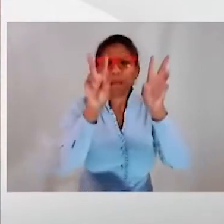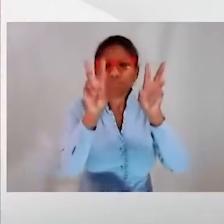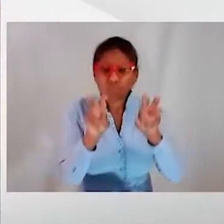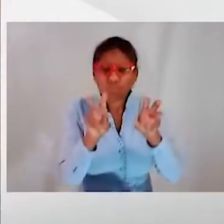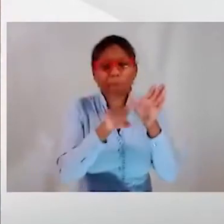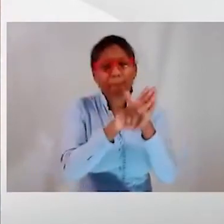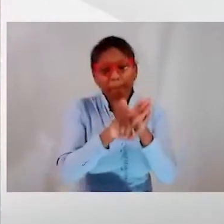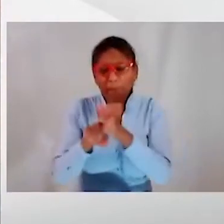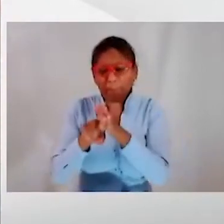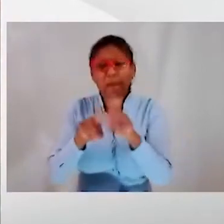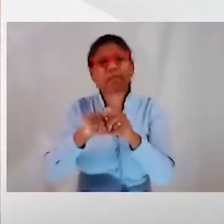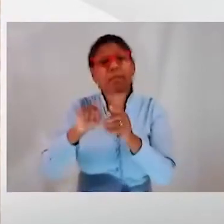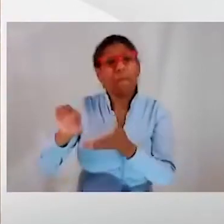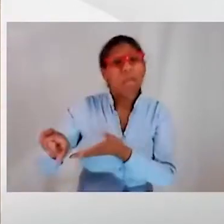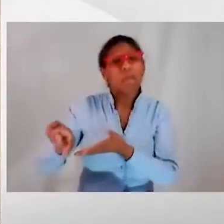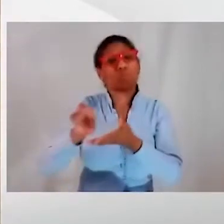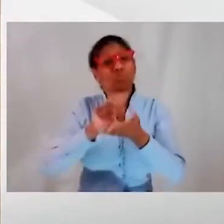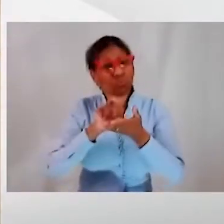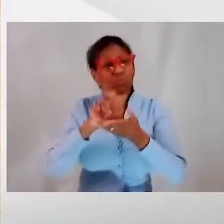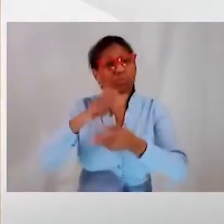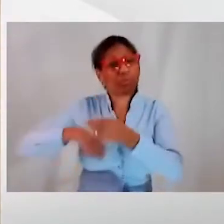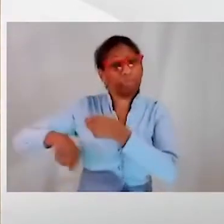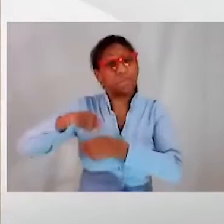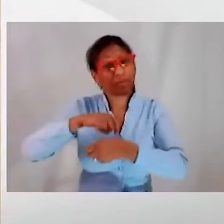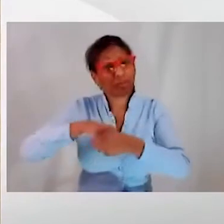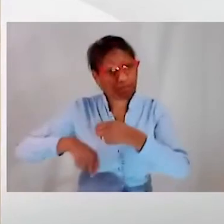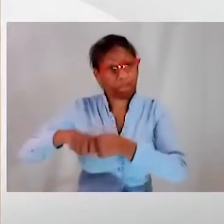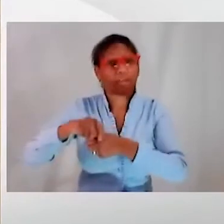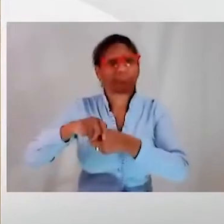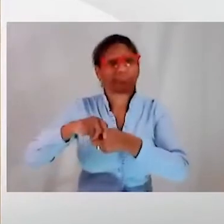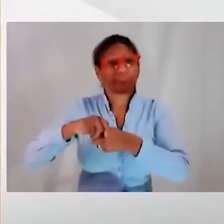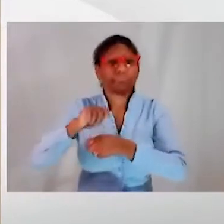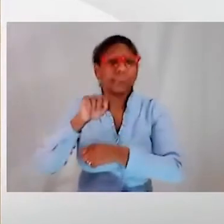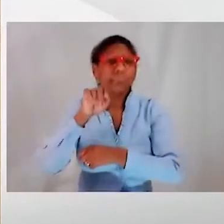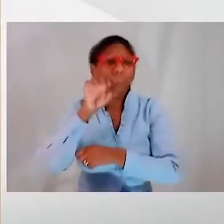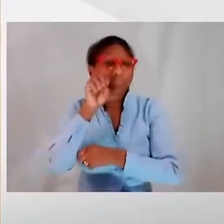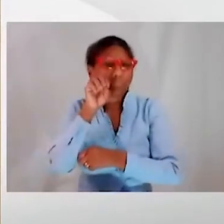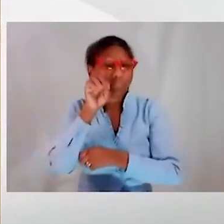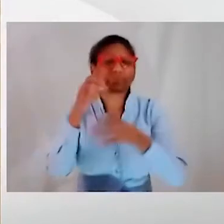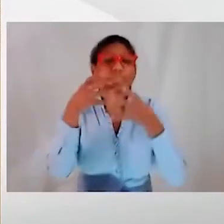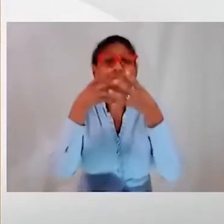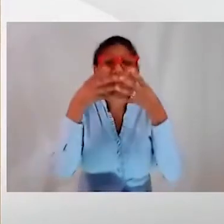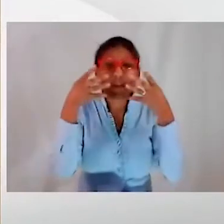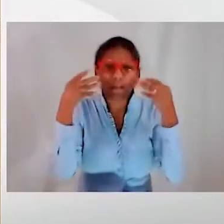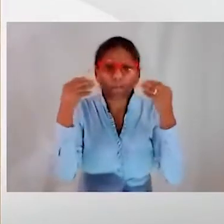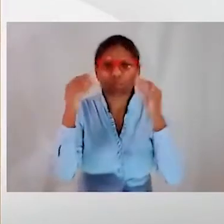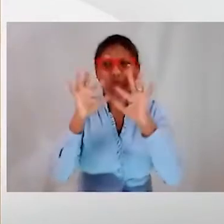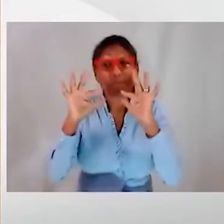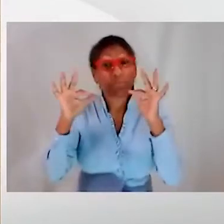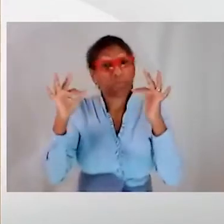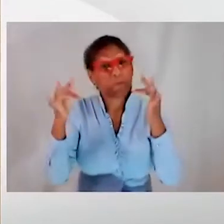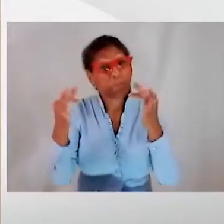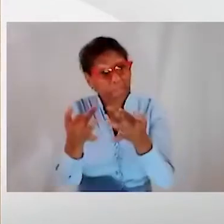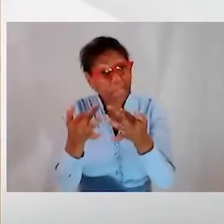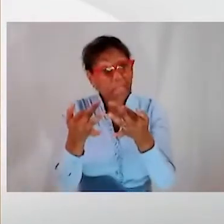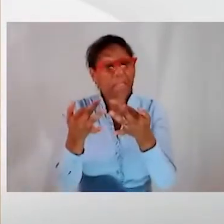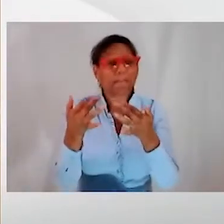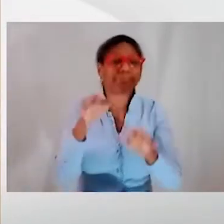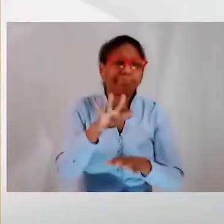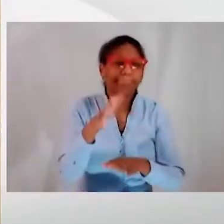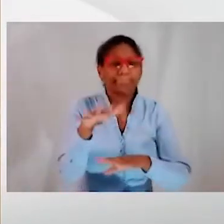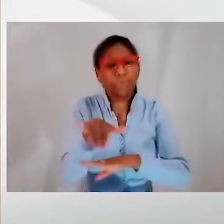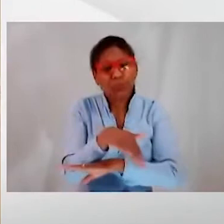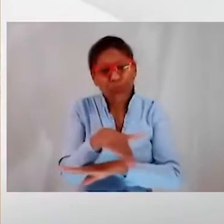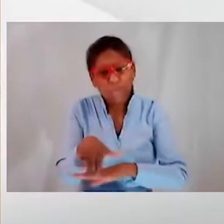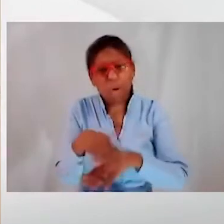com recursos financeiros voltados para atendimento de cães e gatos de famílias em situação de vulnerabilidade